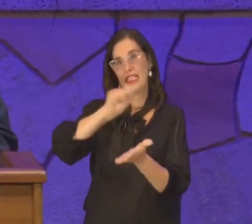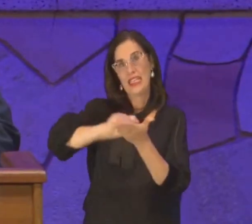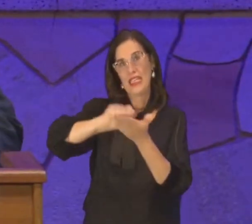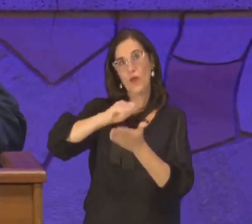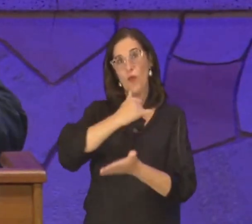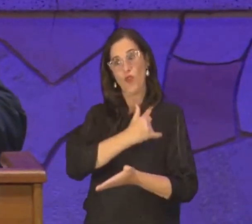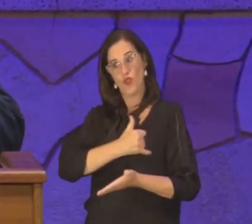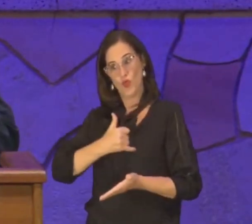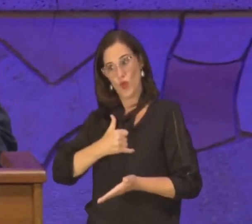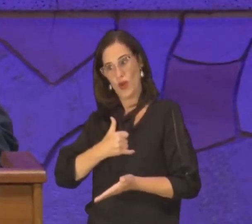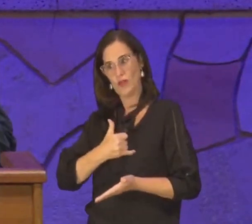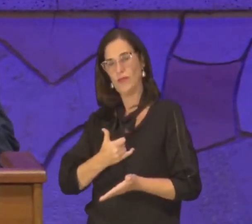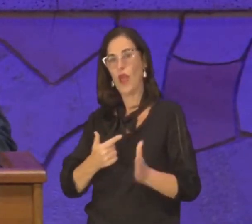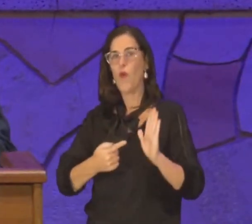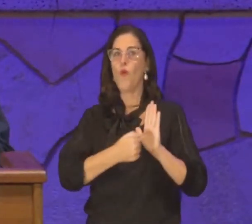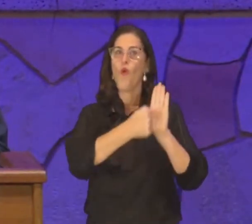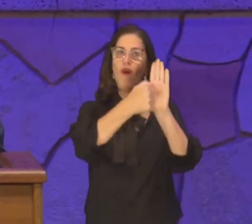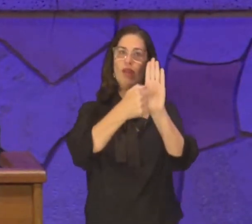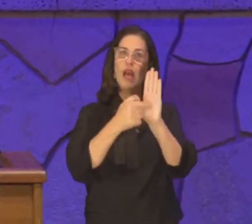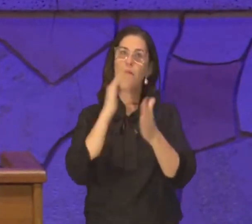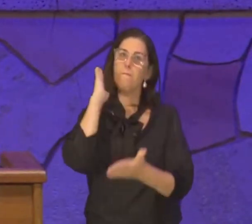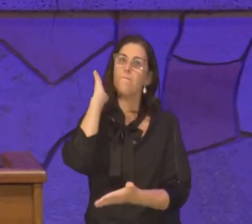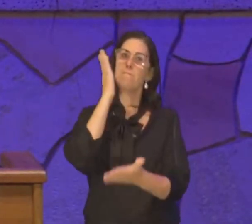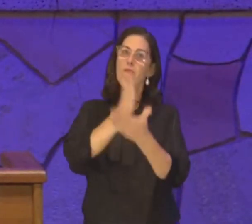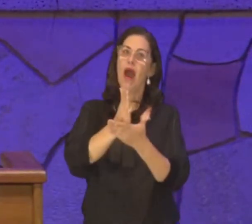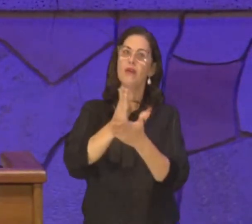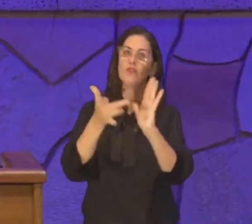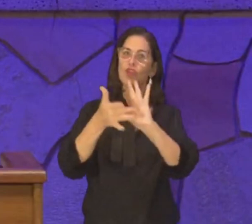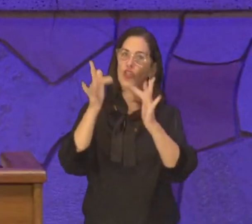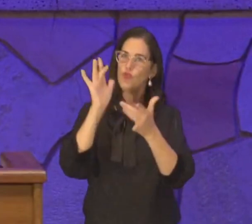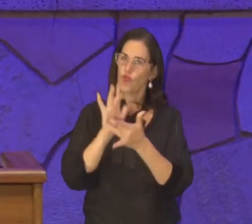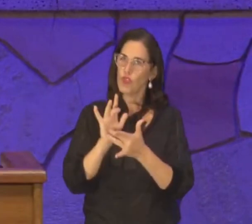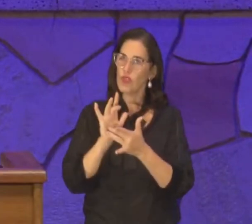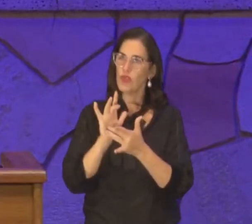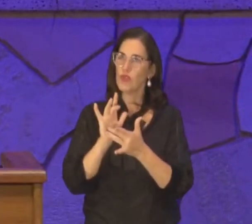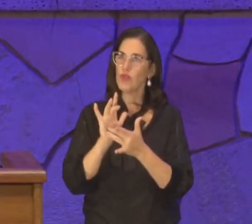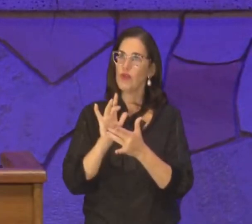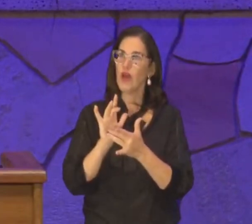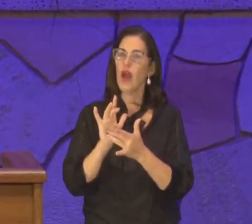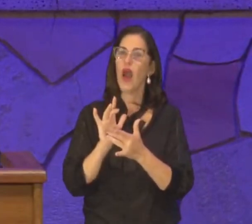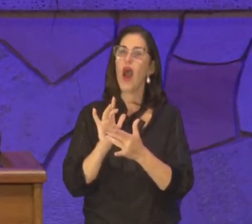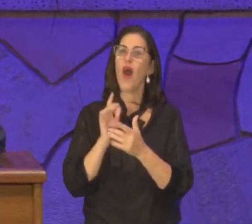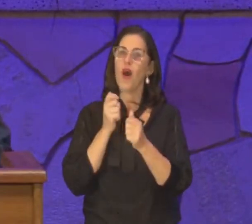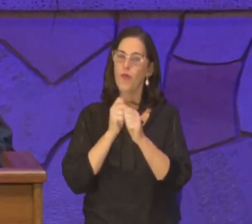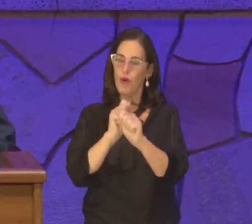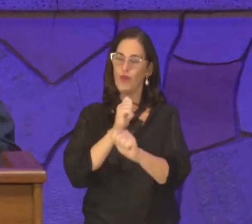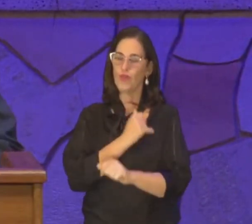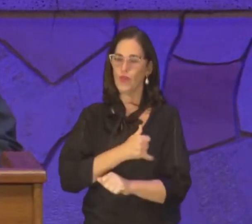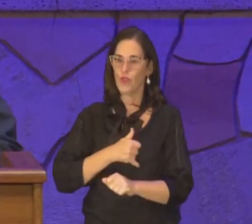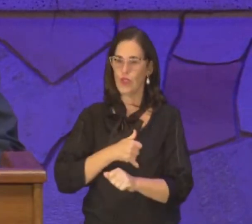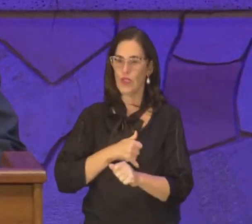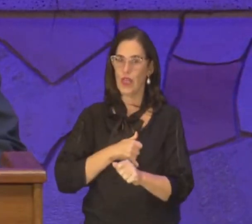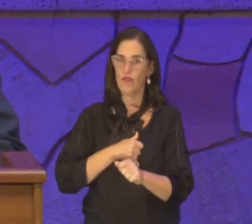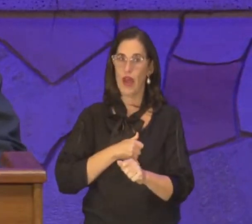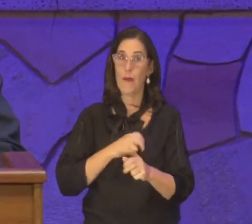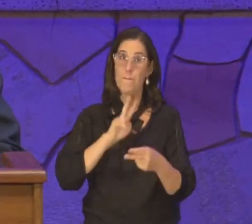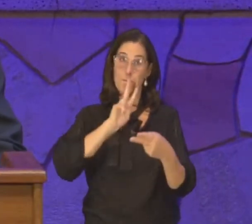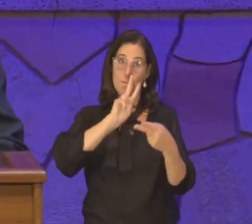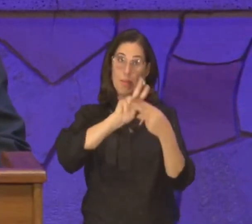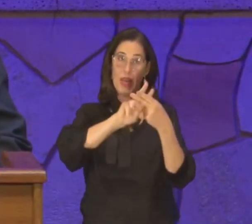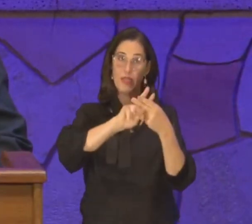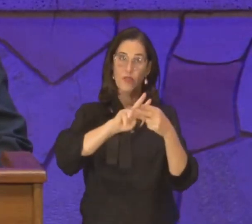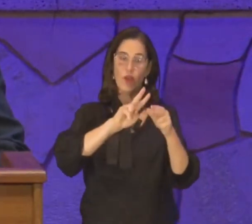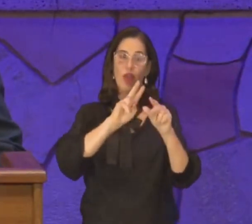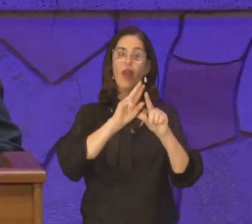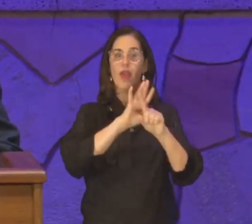é uma revelação direta de Jesus Cristo ao apóstolo João, que estava banido, preso na ilha